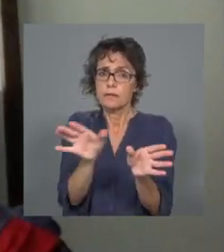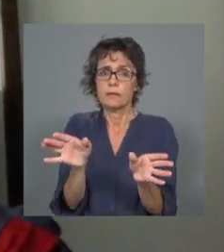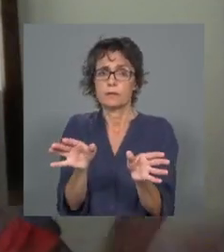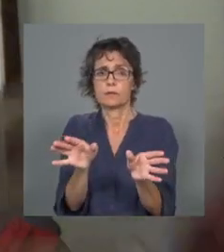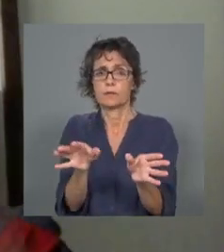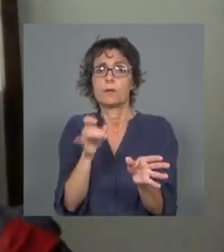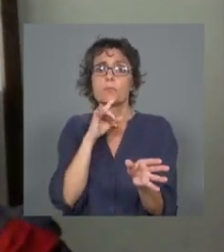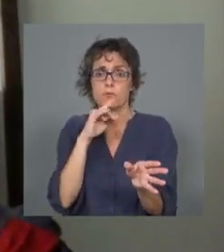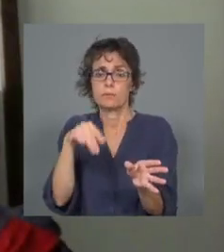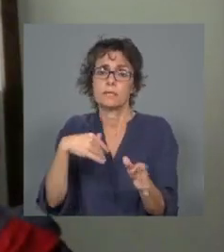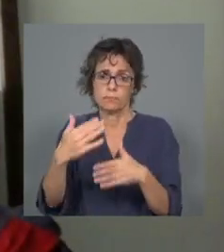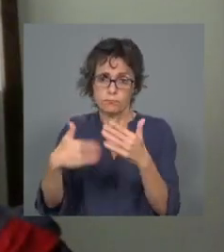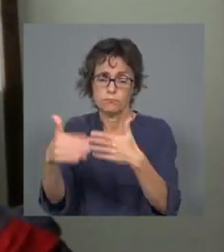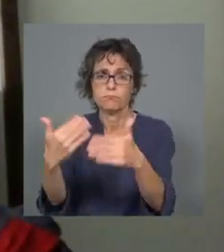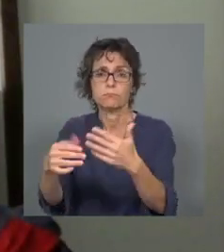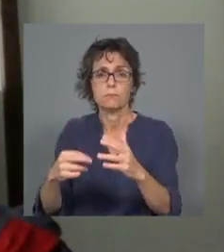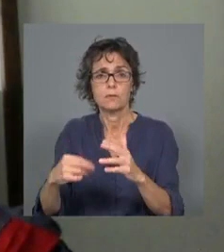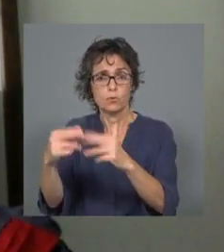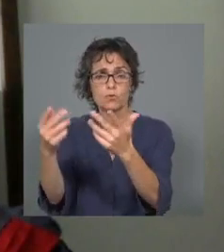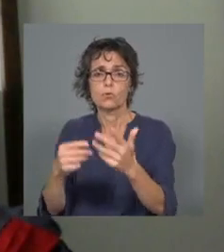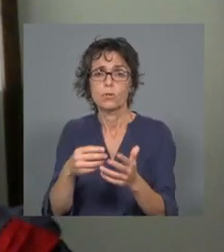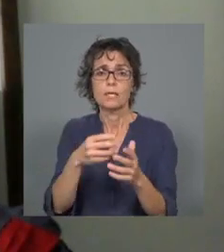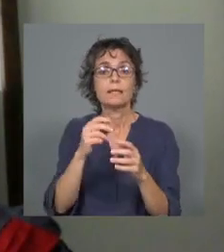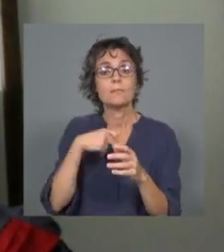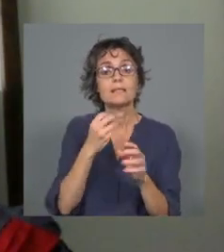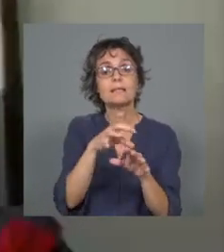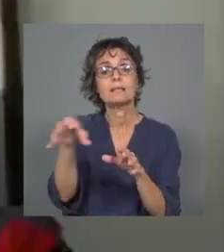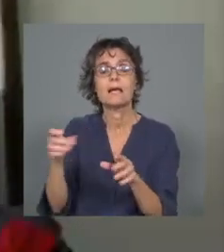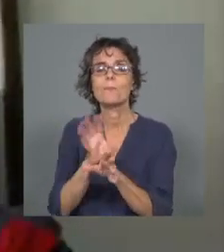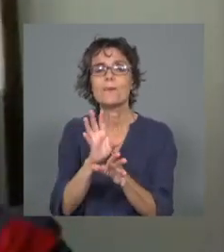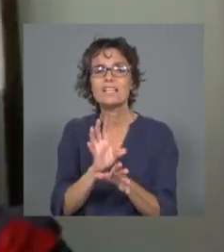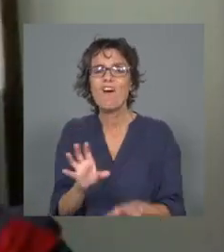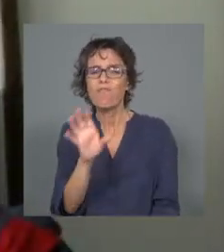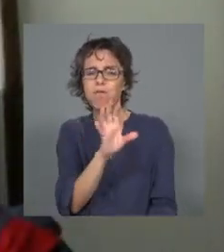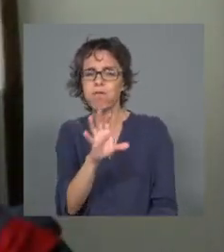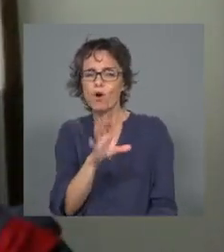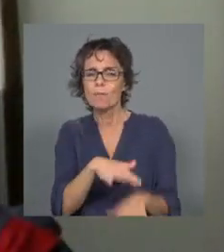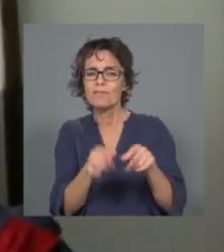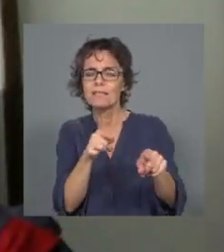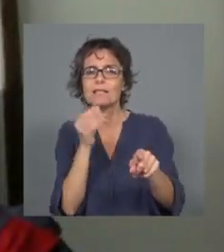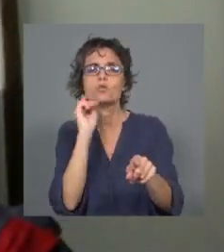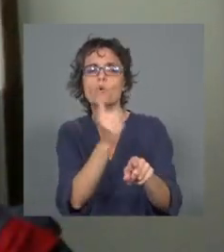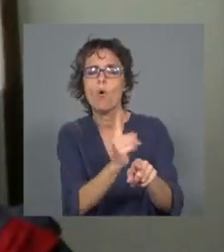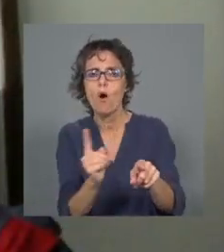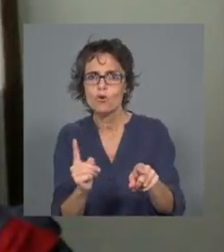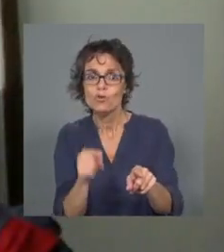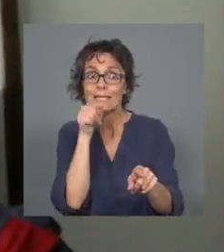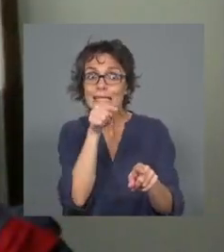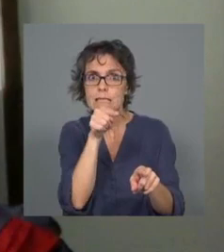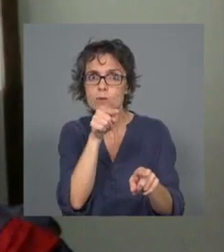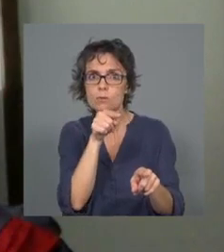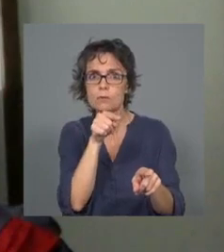permite depois criar e distribuir a riqueza. A questão está na forma como temos feito o que temos feito. E isso é que eu acho que tem que